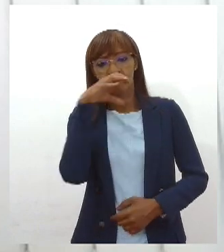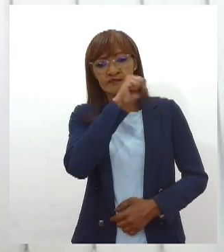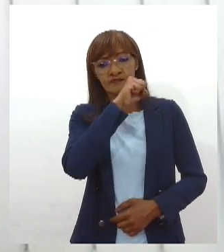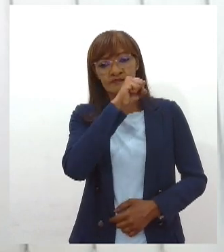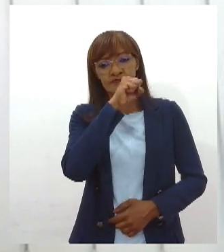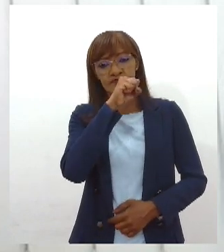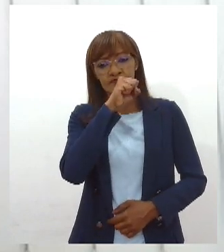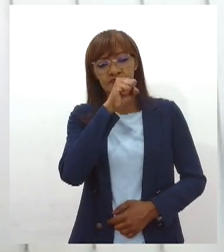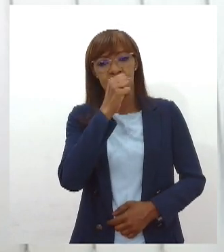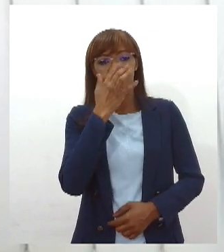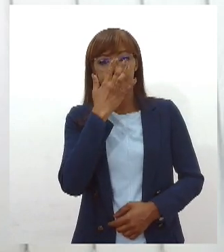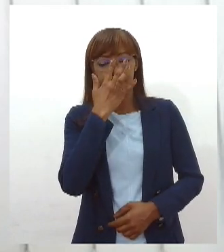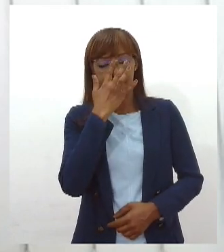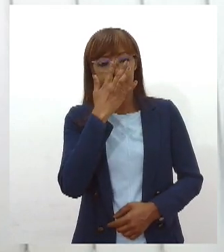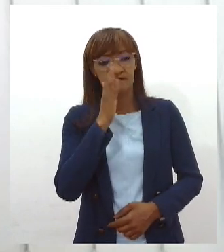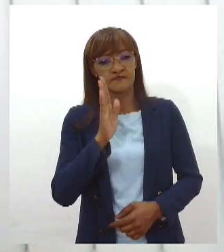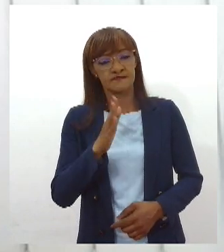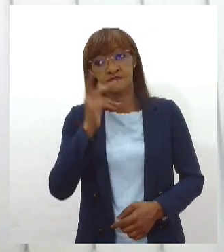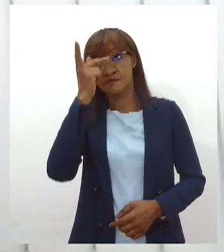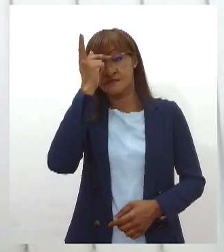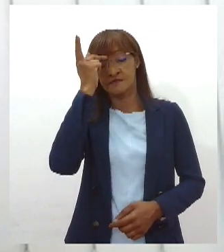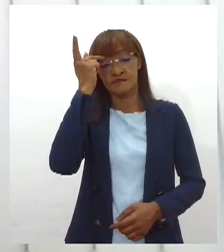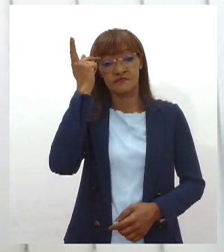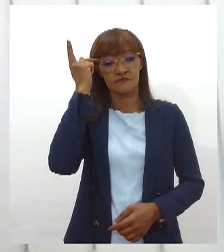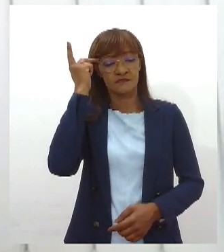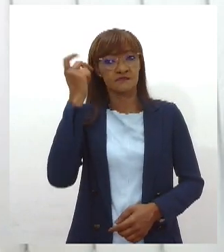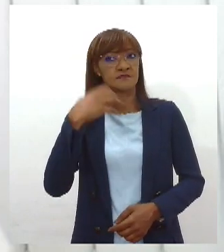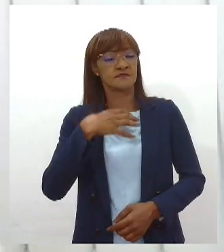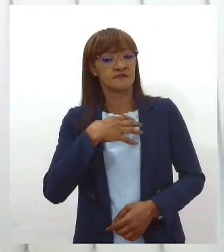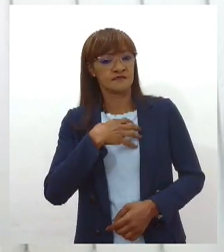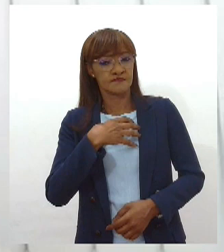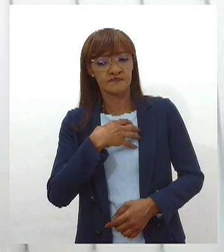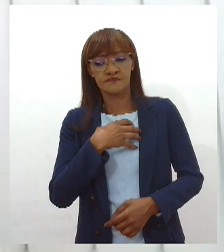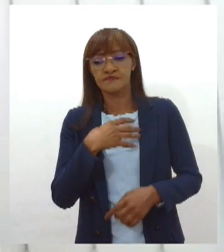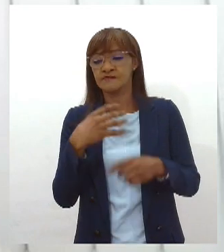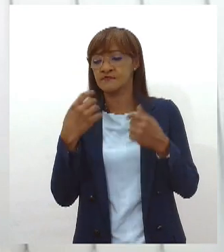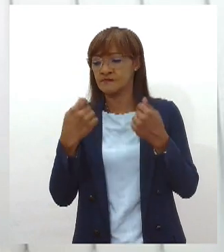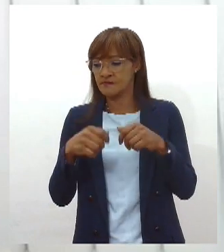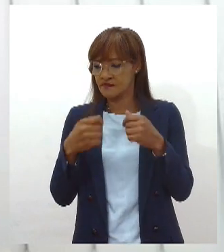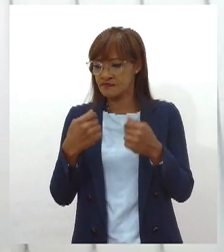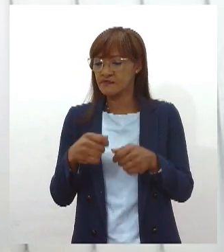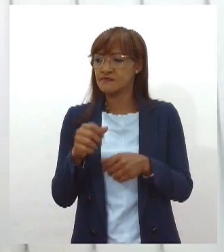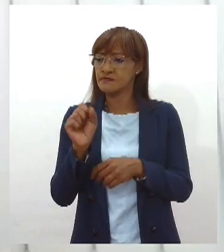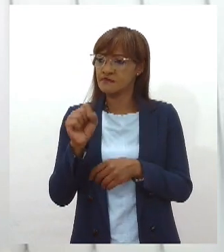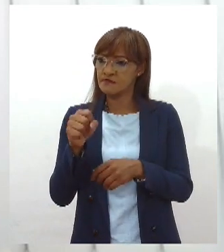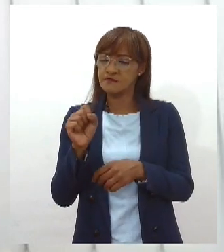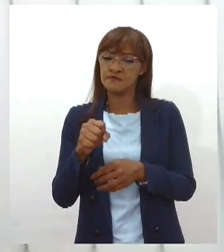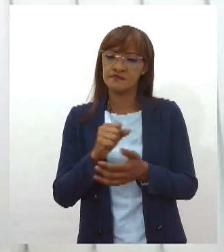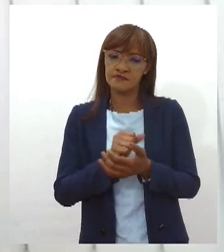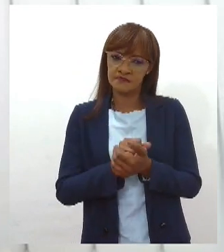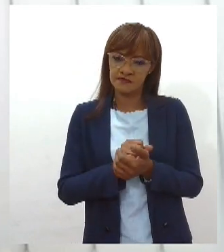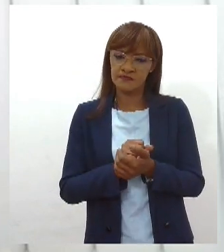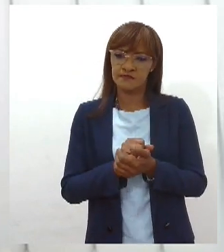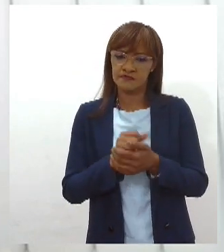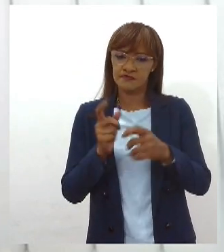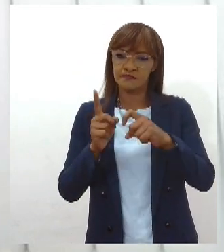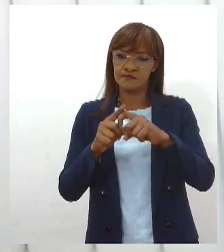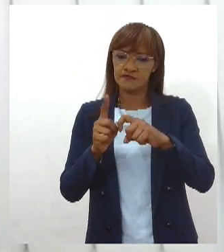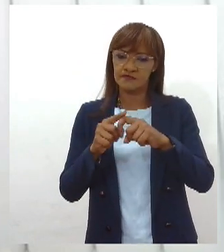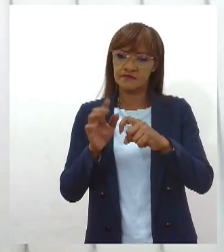se a pessoa tiver qualquer um desses sintomas, ela deve sim procurar uma avaliação médica, não precisa ser de